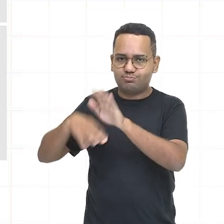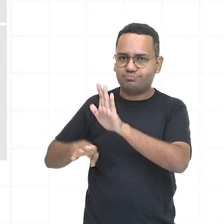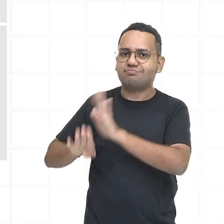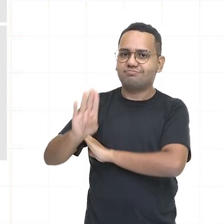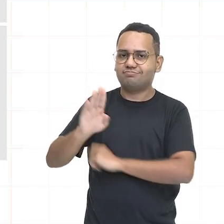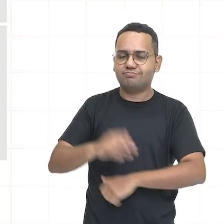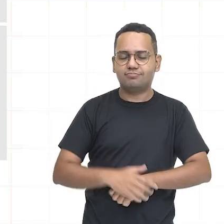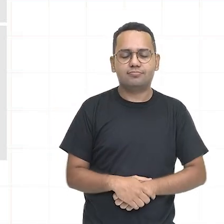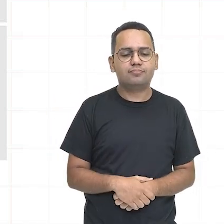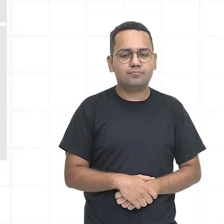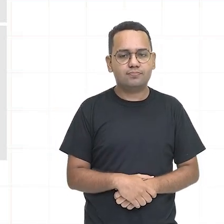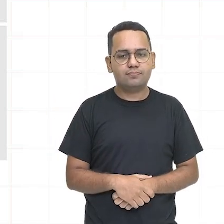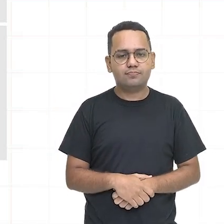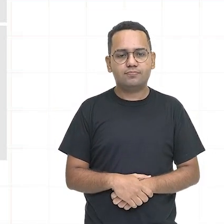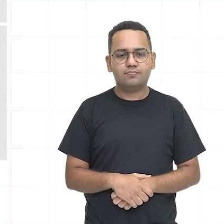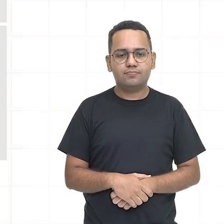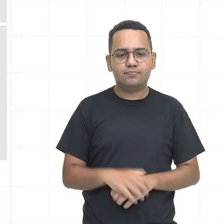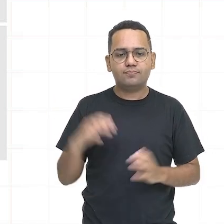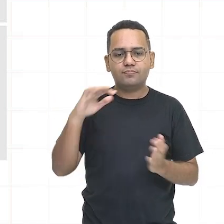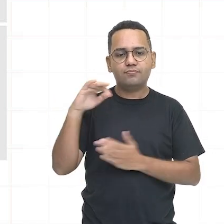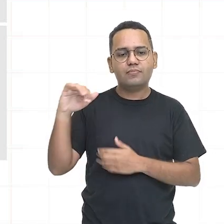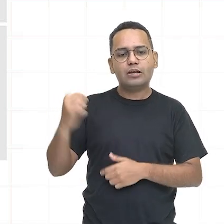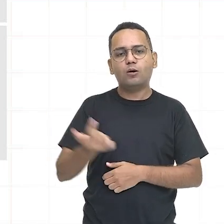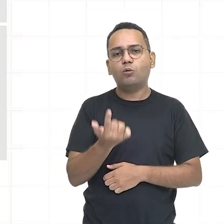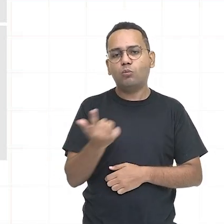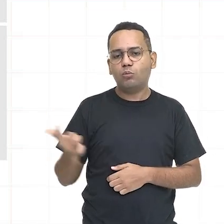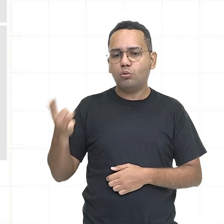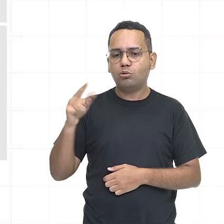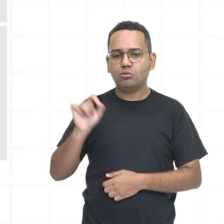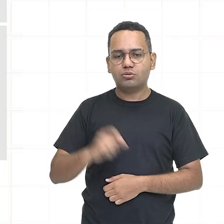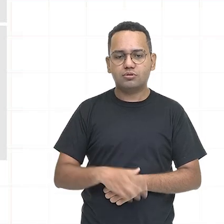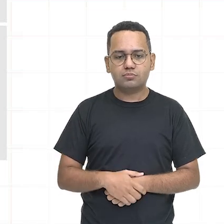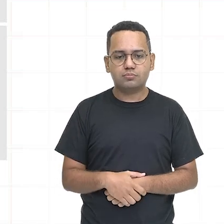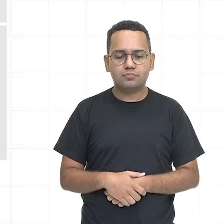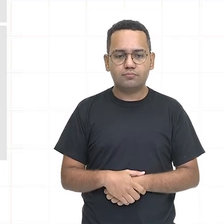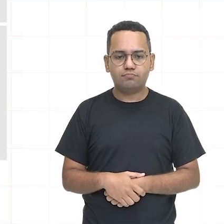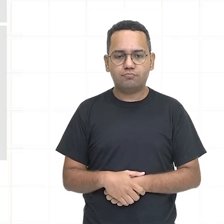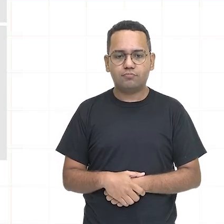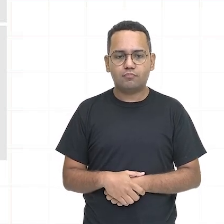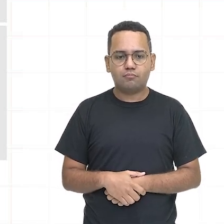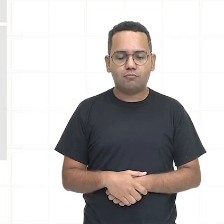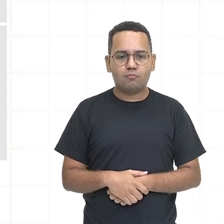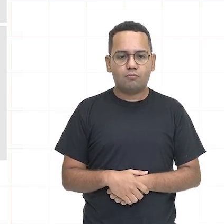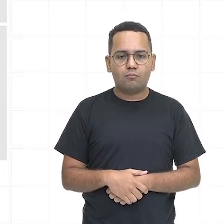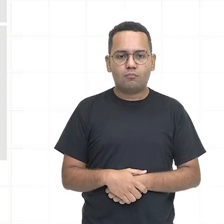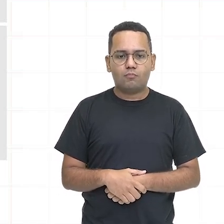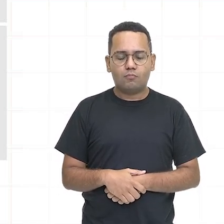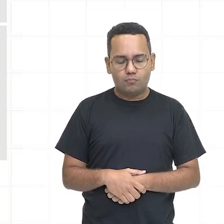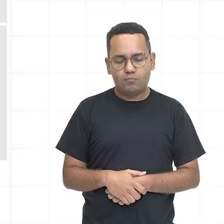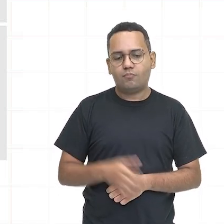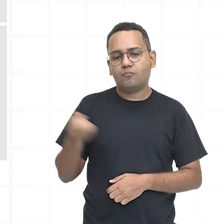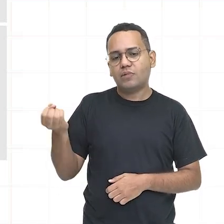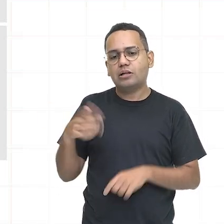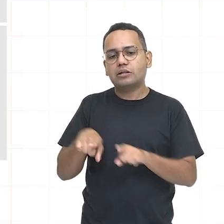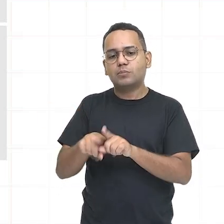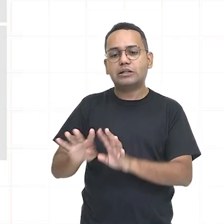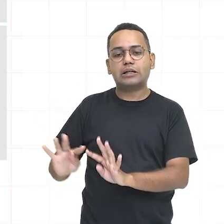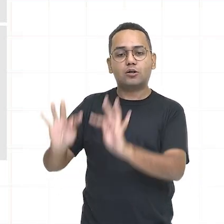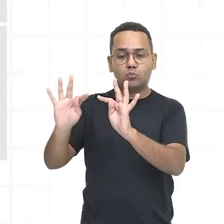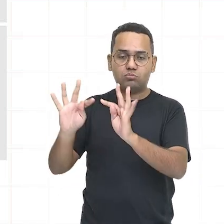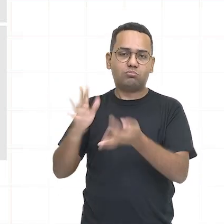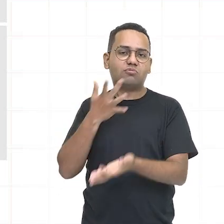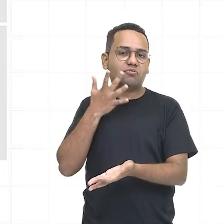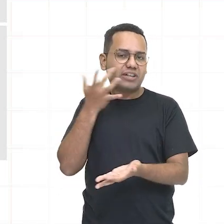Além disso, né, a inovação e a tecnologia móvel na Ásia, que vai ser líder aí